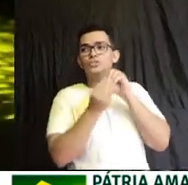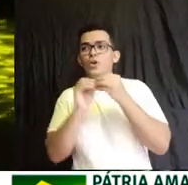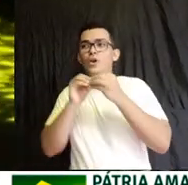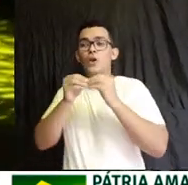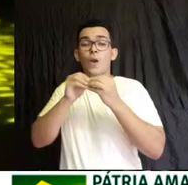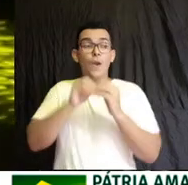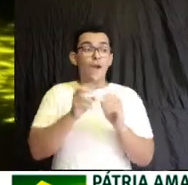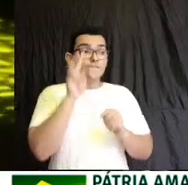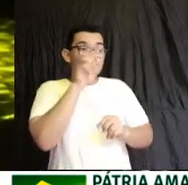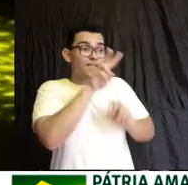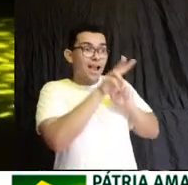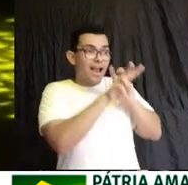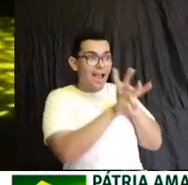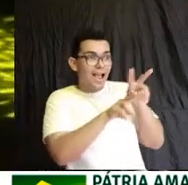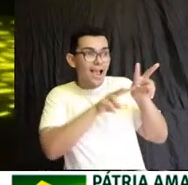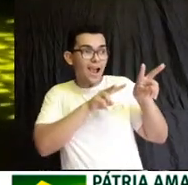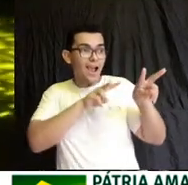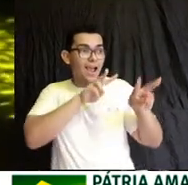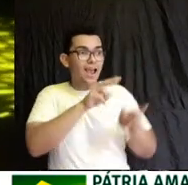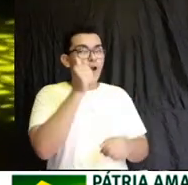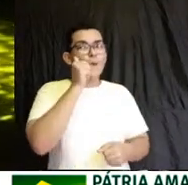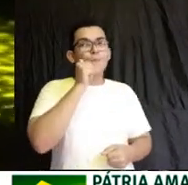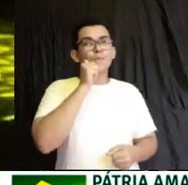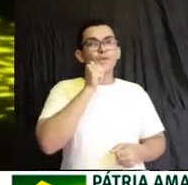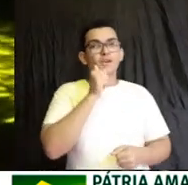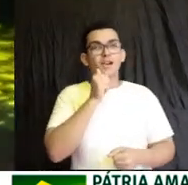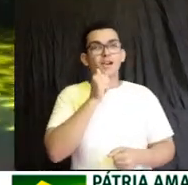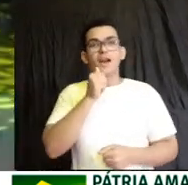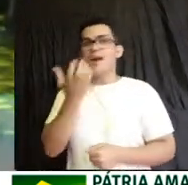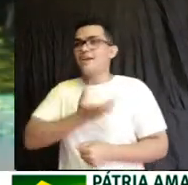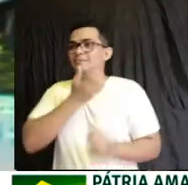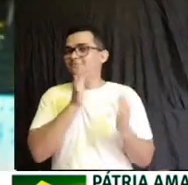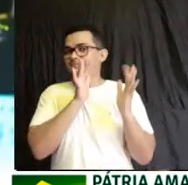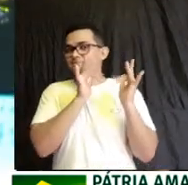Morena tropicana, eu quero teu